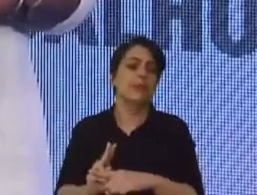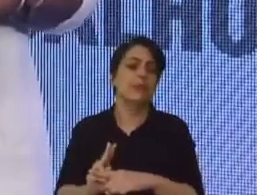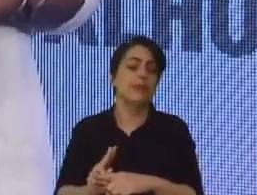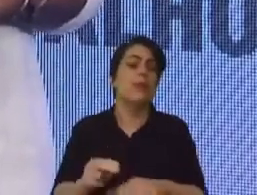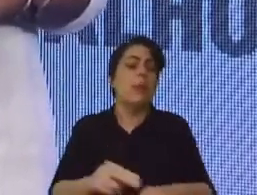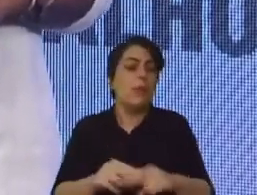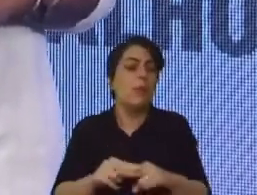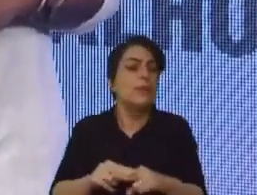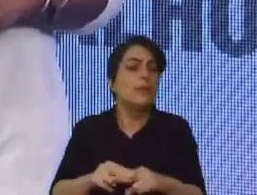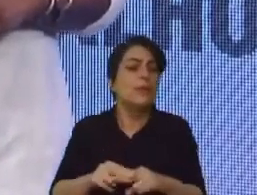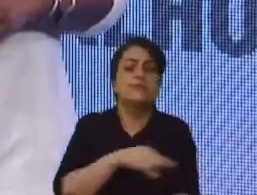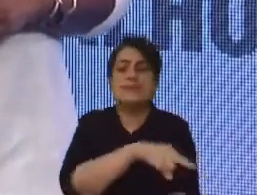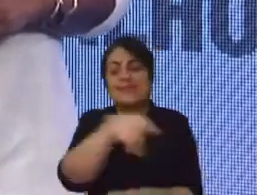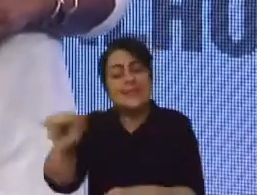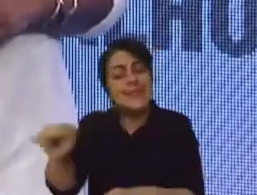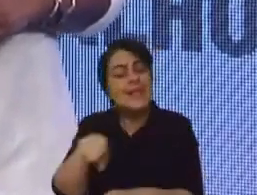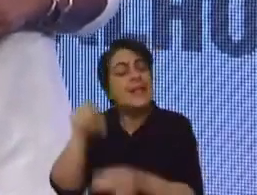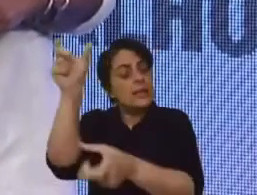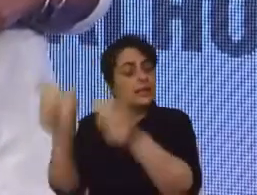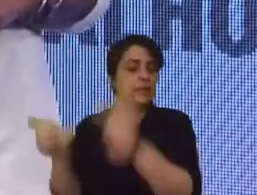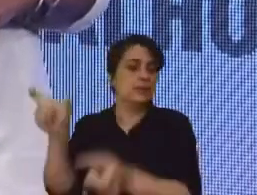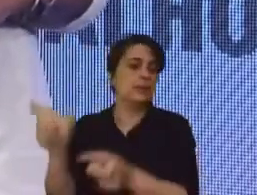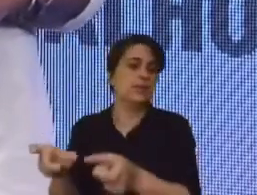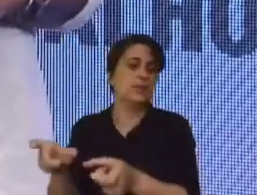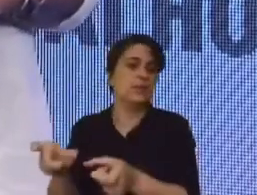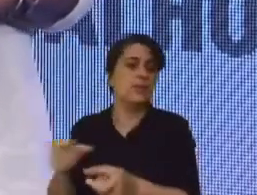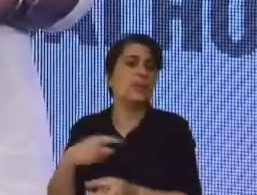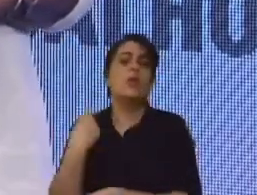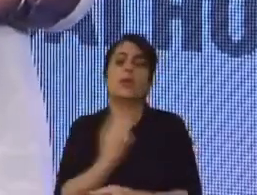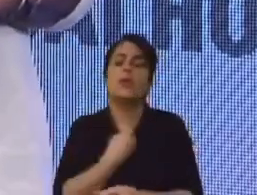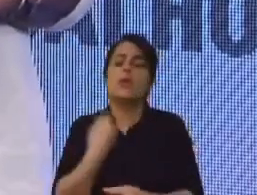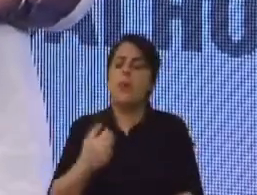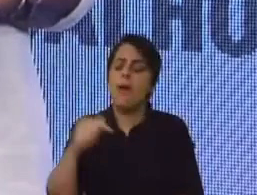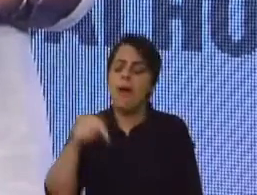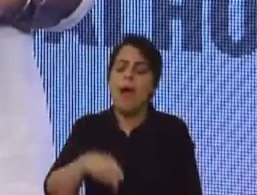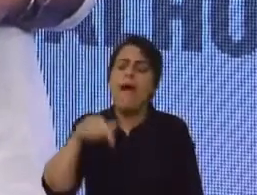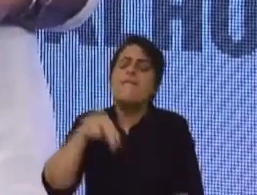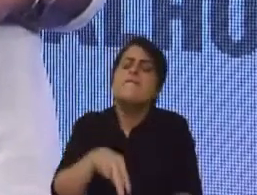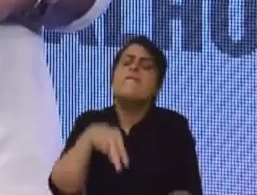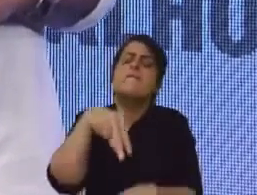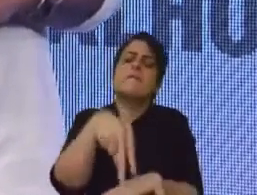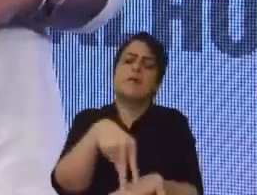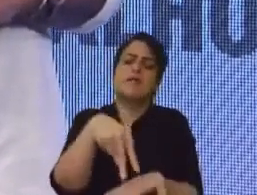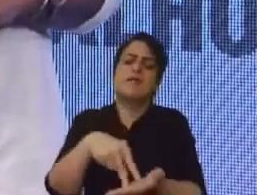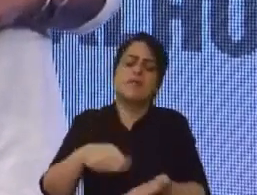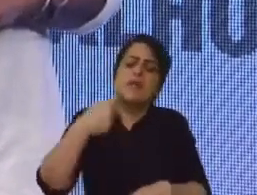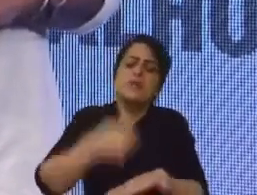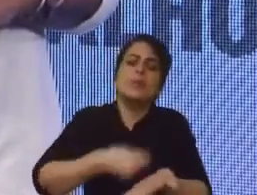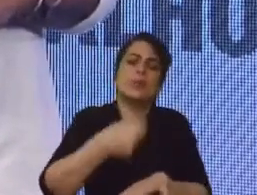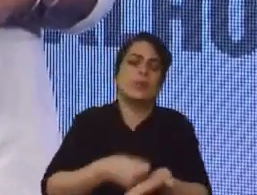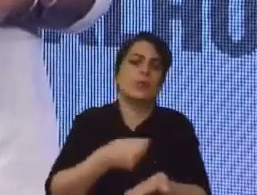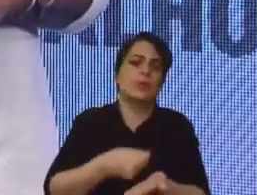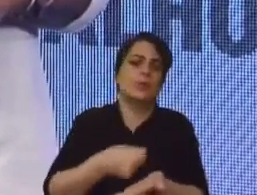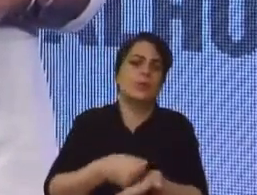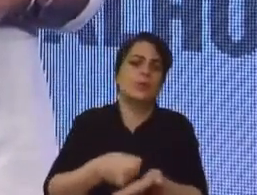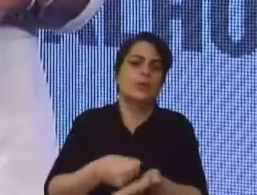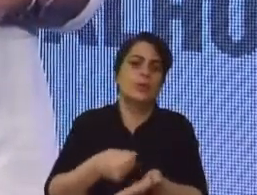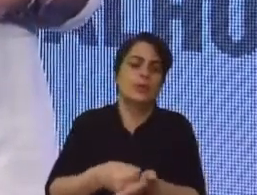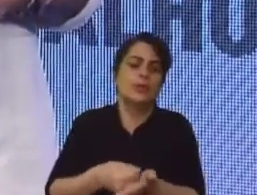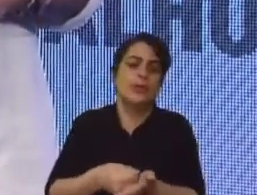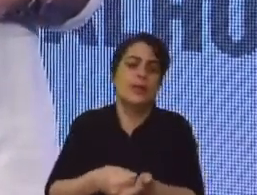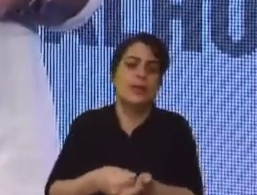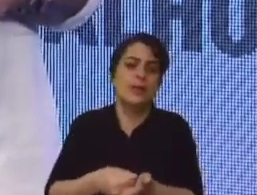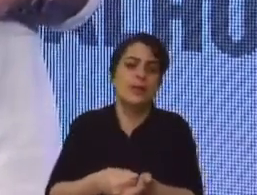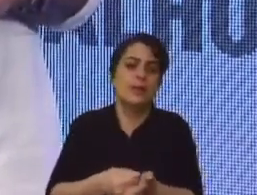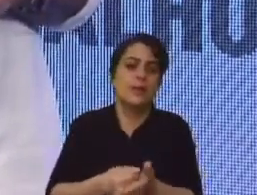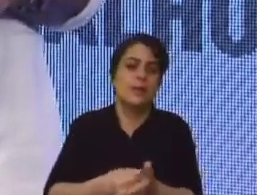aquelas e todos aqueles que tombaram, continuaremos firmes na luta e trazendo aqui a nossa mais sincera homenagem com um